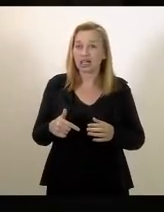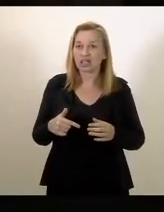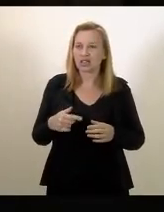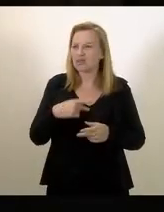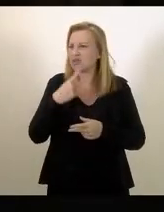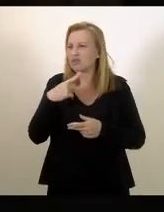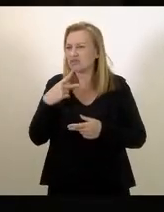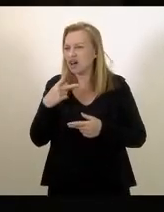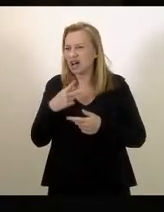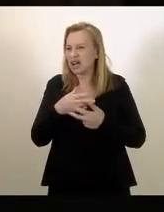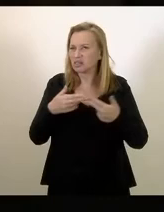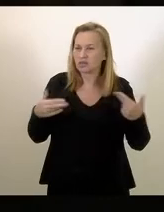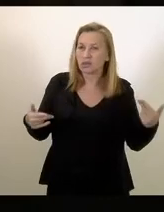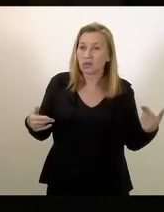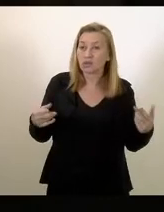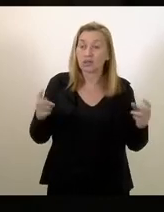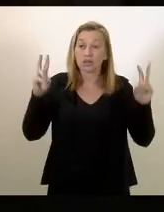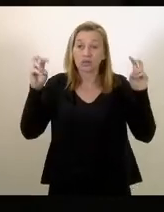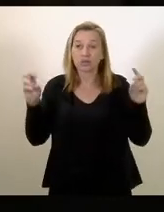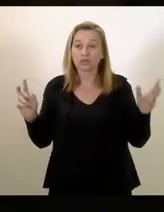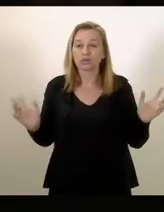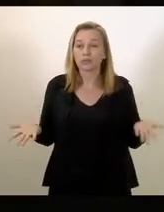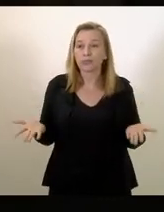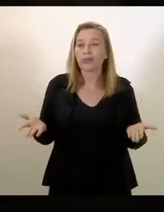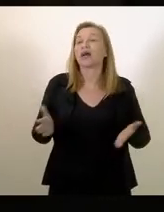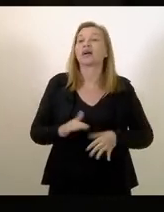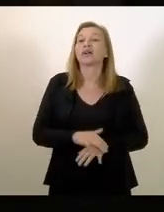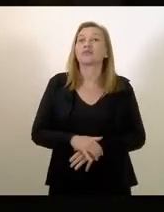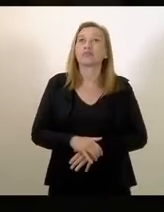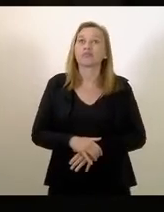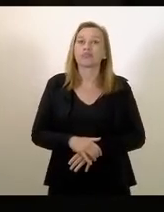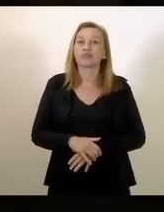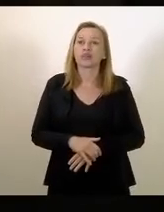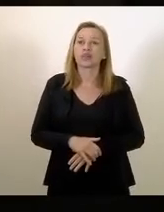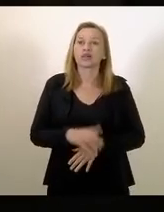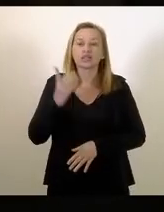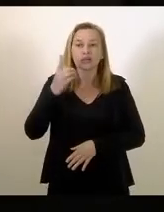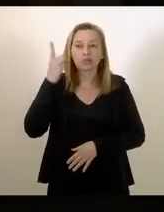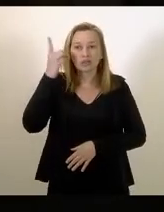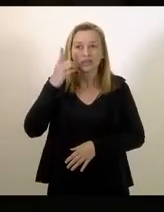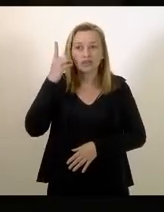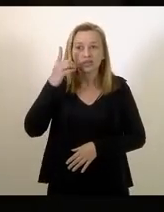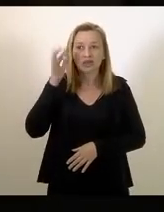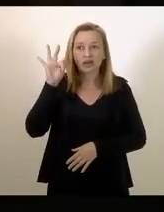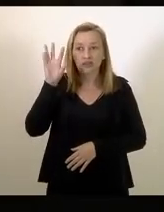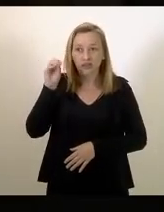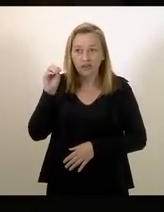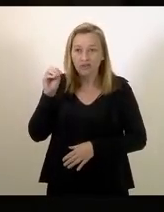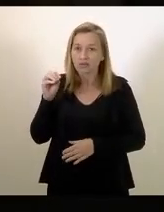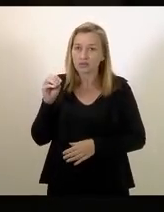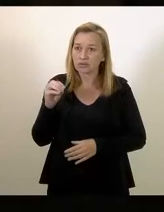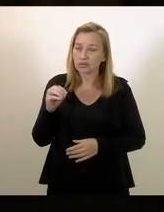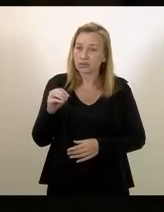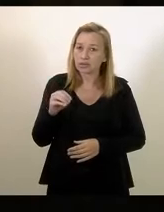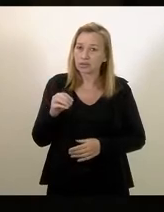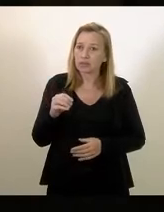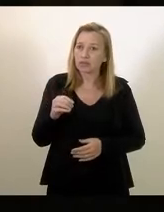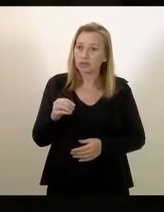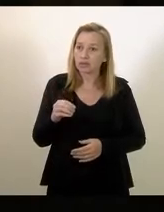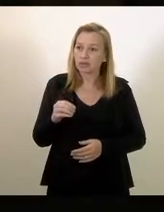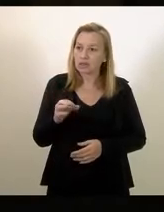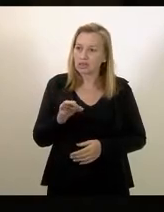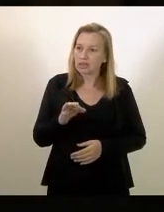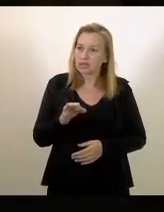pelos fatos e é atropelado pelos fatos nobre deputado Flávio Serafine de propósito é de